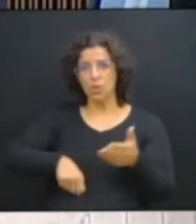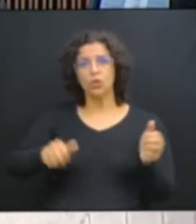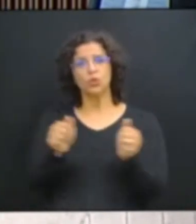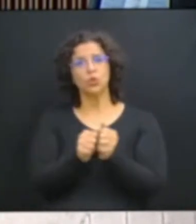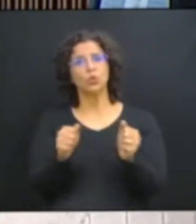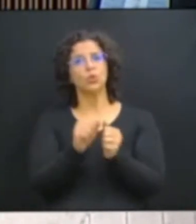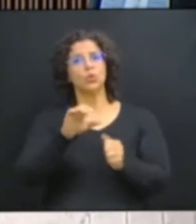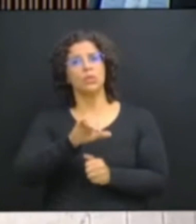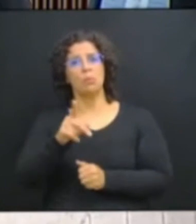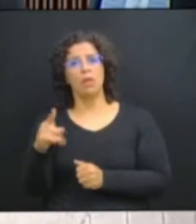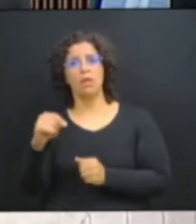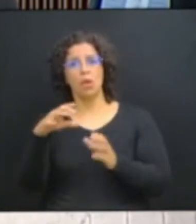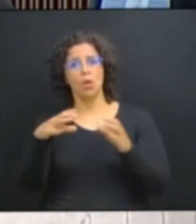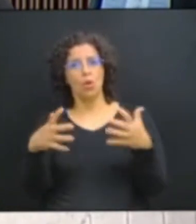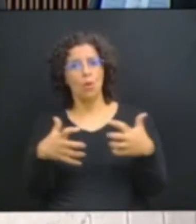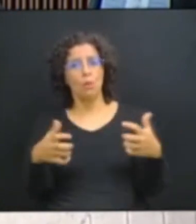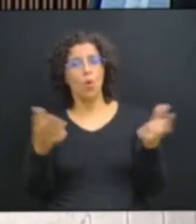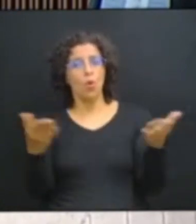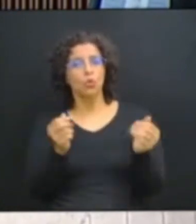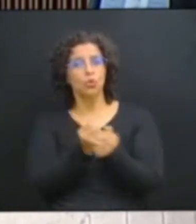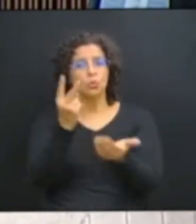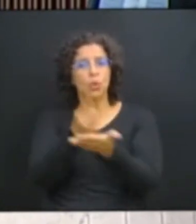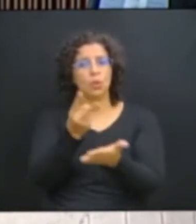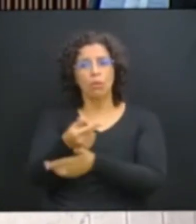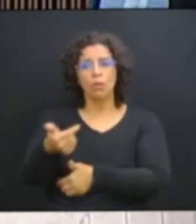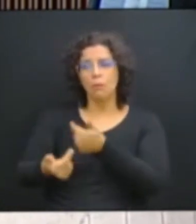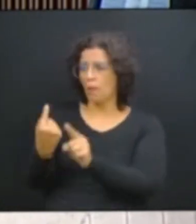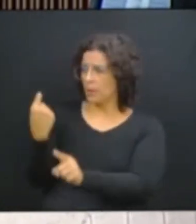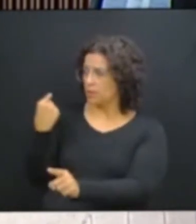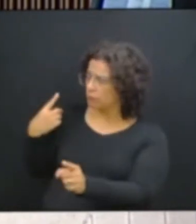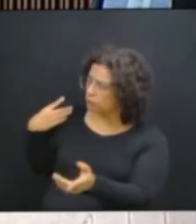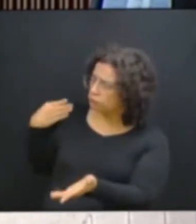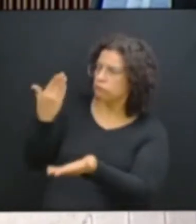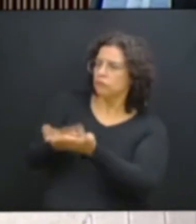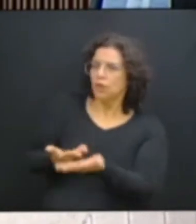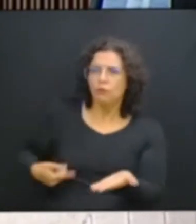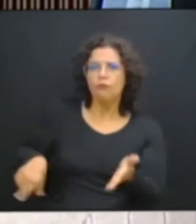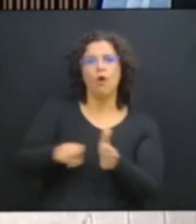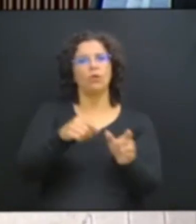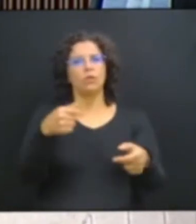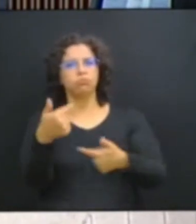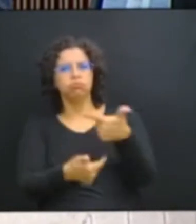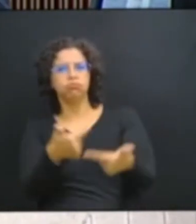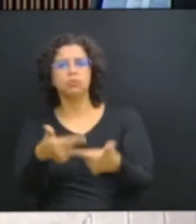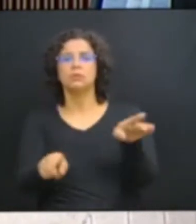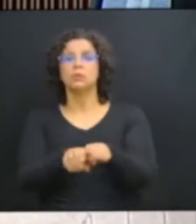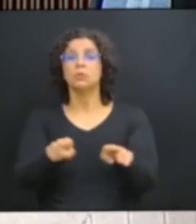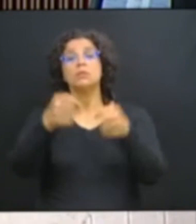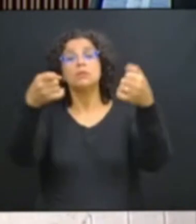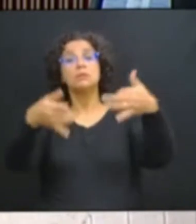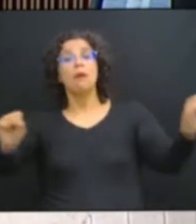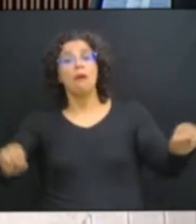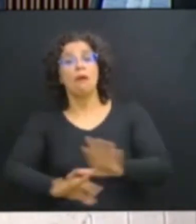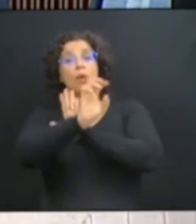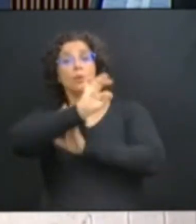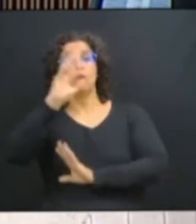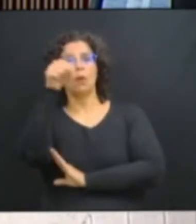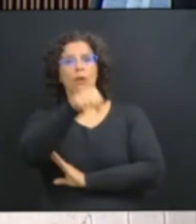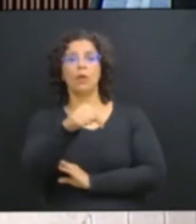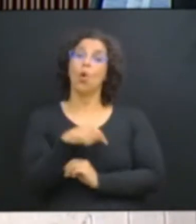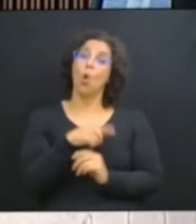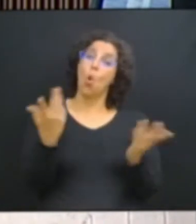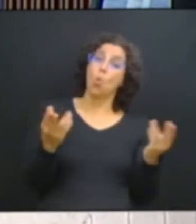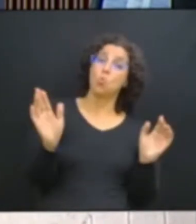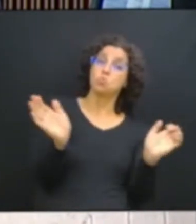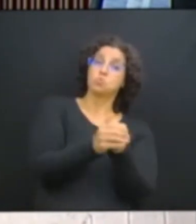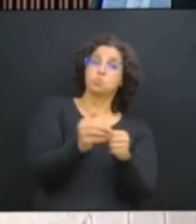da Copel aqui hoje, para continuar o trabalho feito lá atrás. Vamos trazer às claras o que se passa ou não passa na